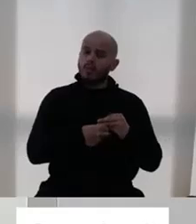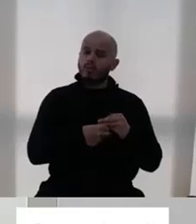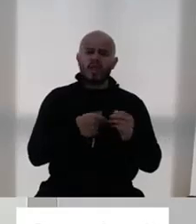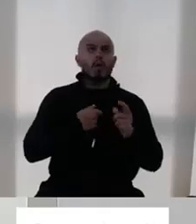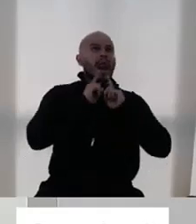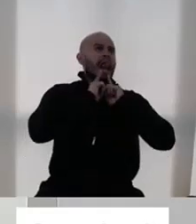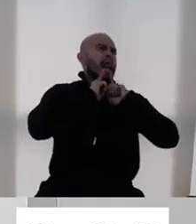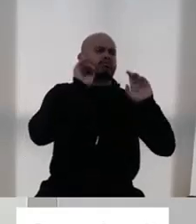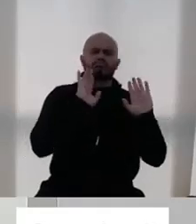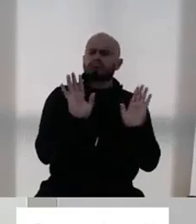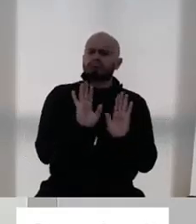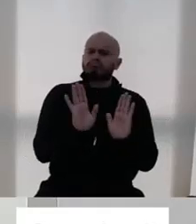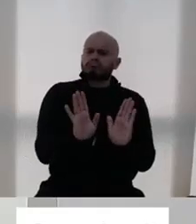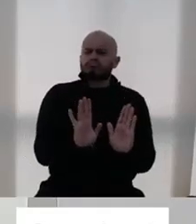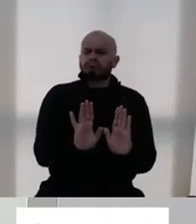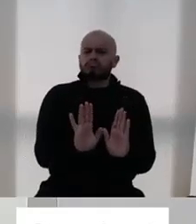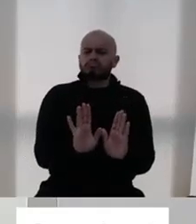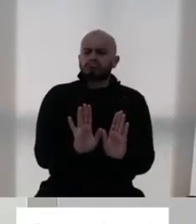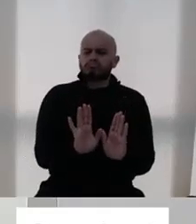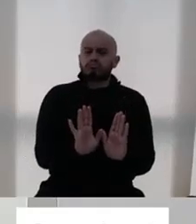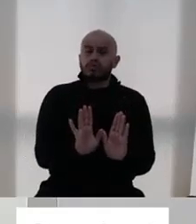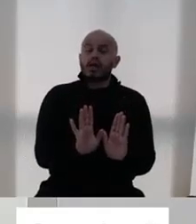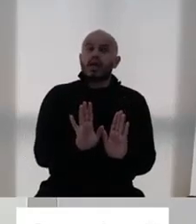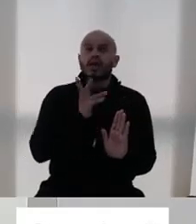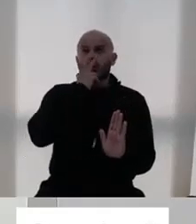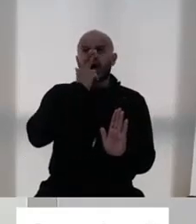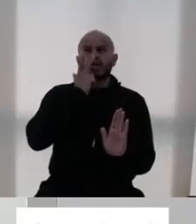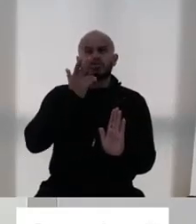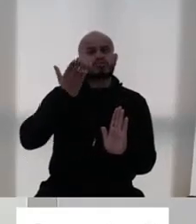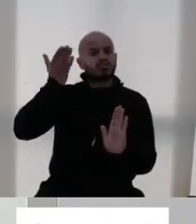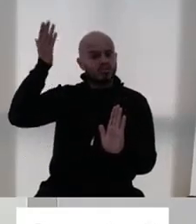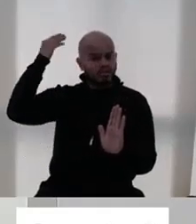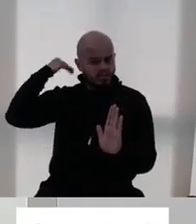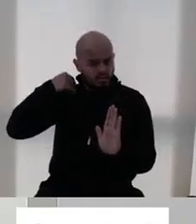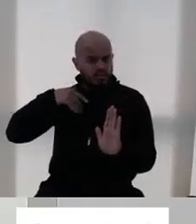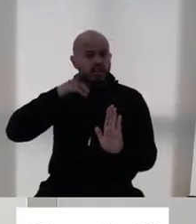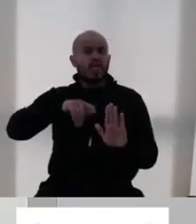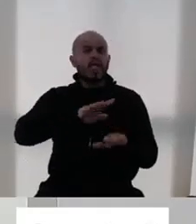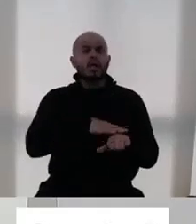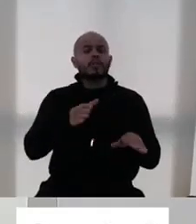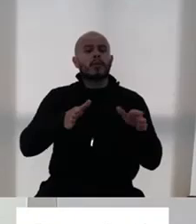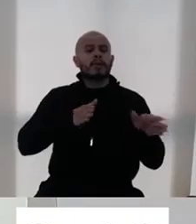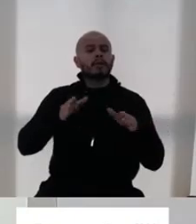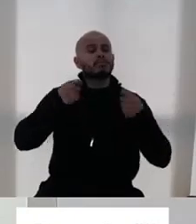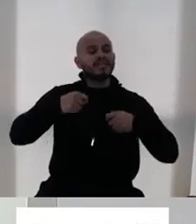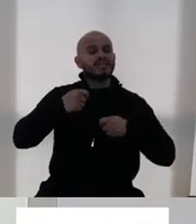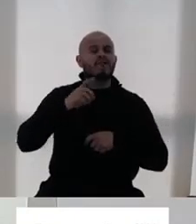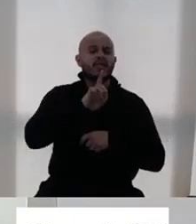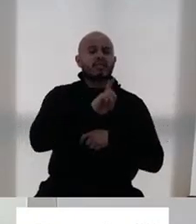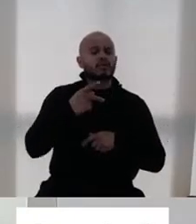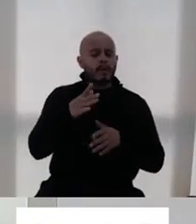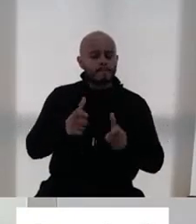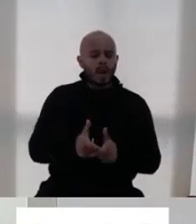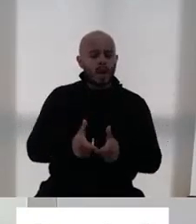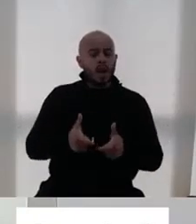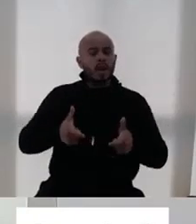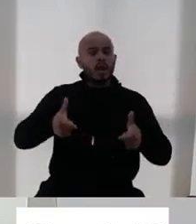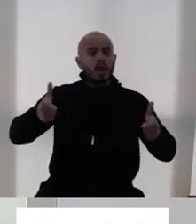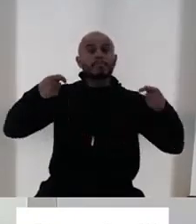reclamo disso, acho que foi um momento que era necessário para a defensoria crescer, que a gente trabalhasse